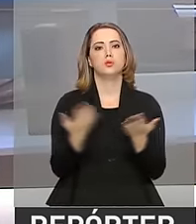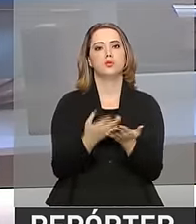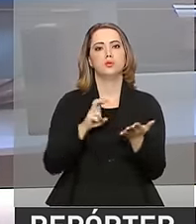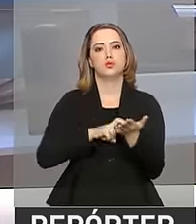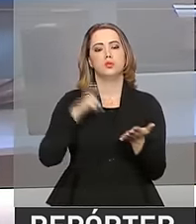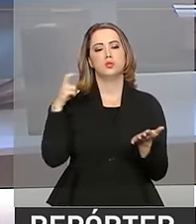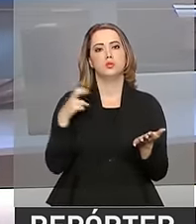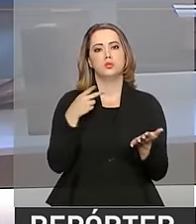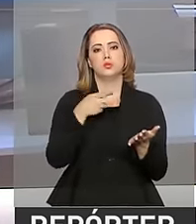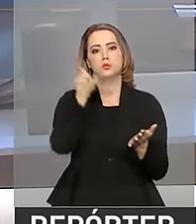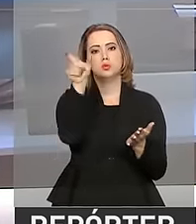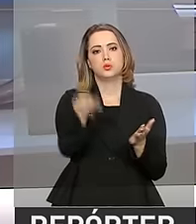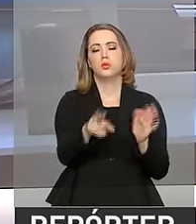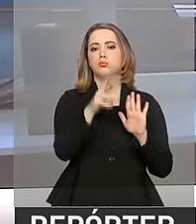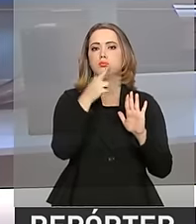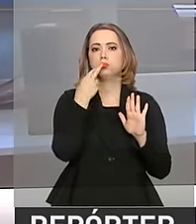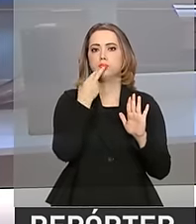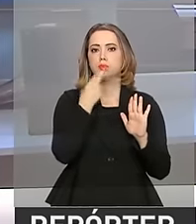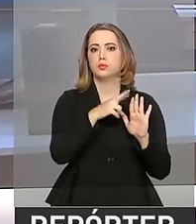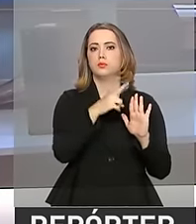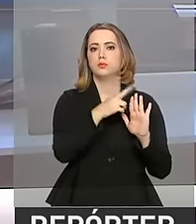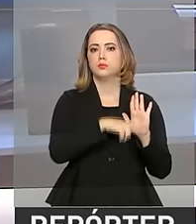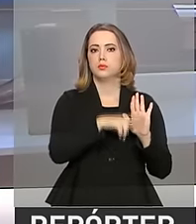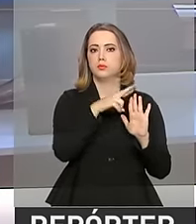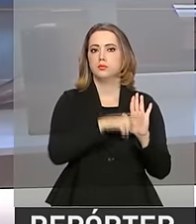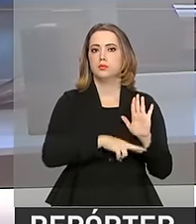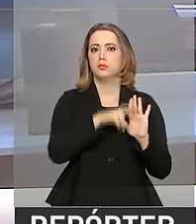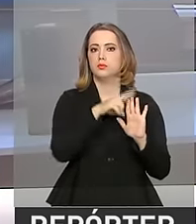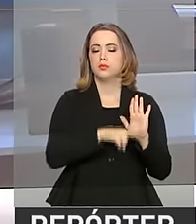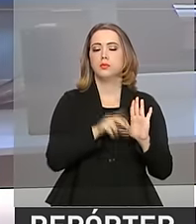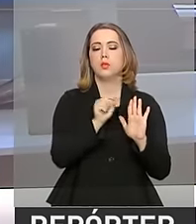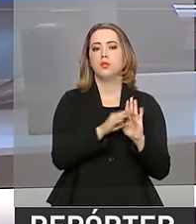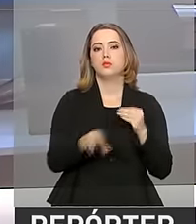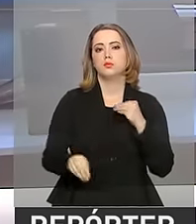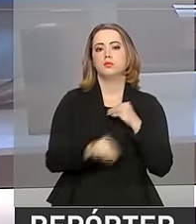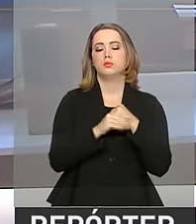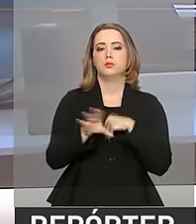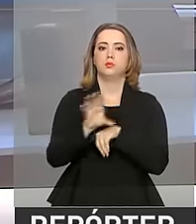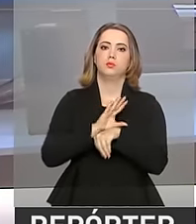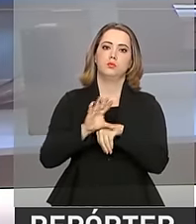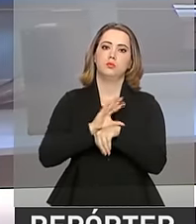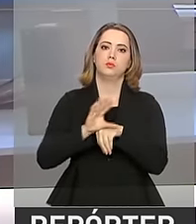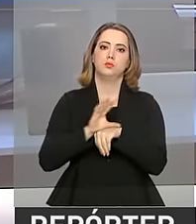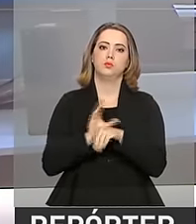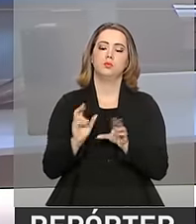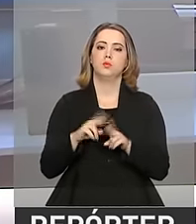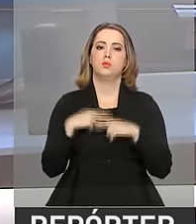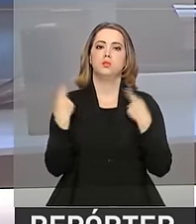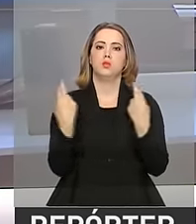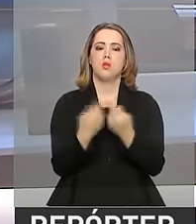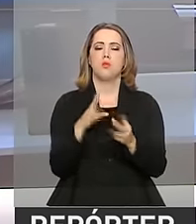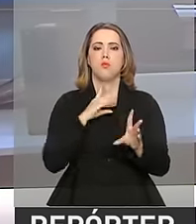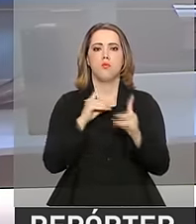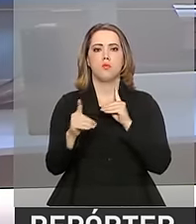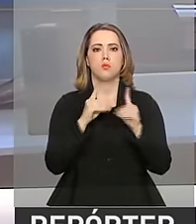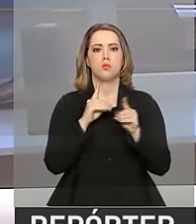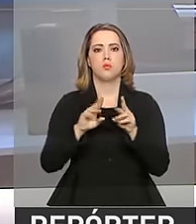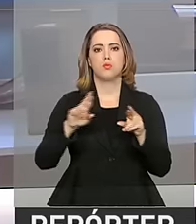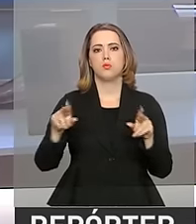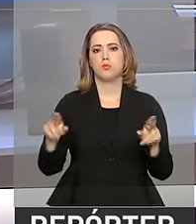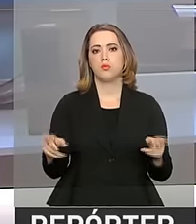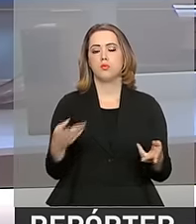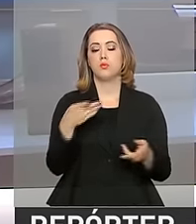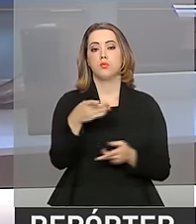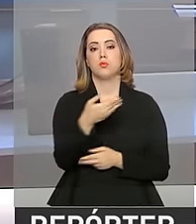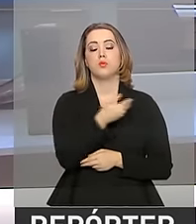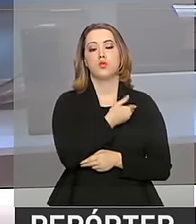relator na Câmara dos Deputados da proposta de emenda à constituição que limita os gastos públicos na reunião foram discutidas mudanças e